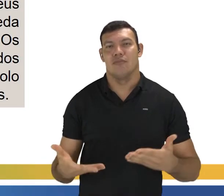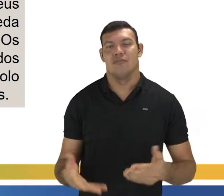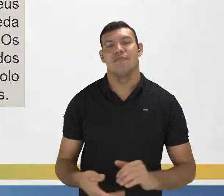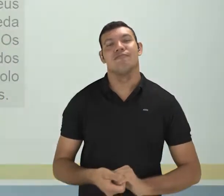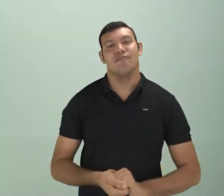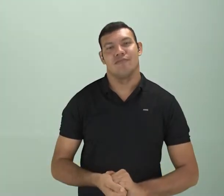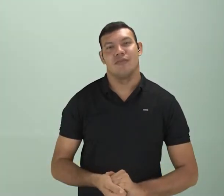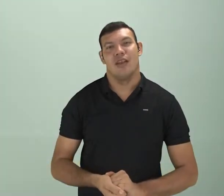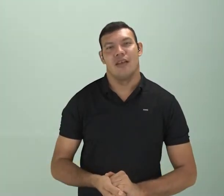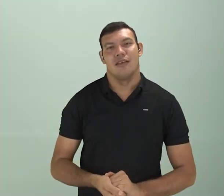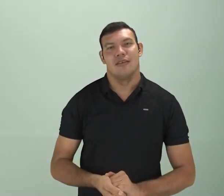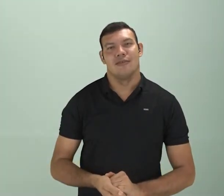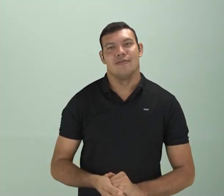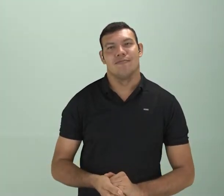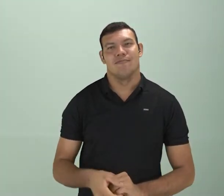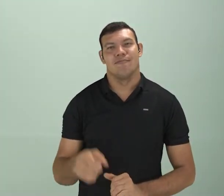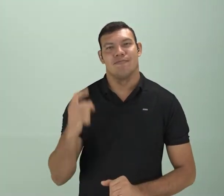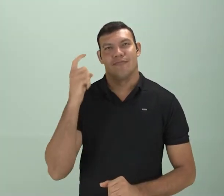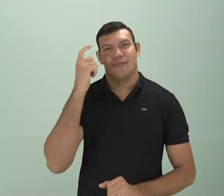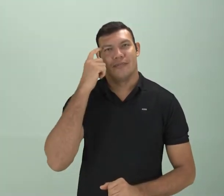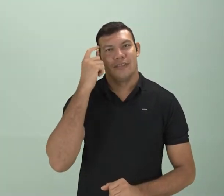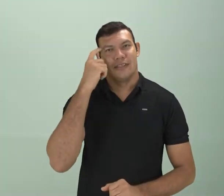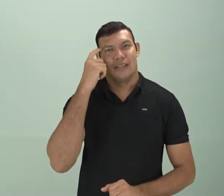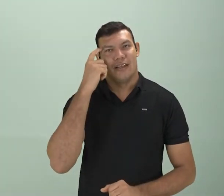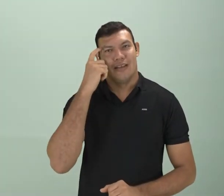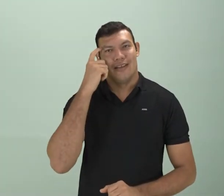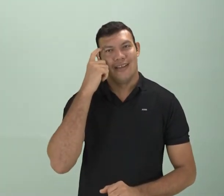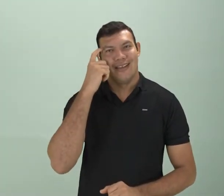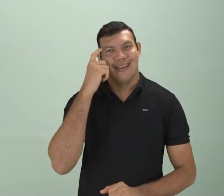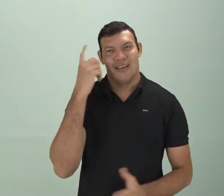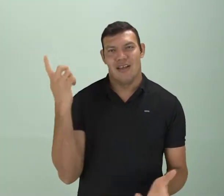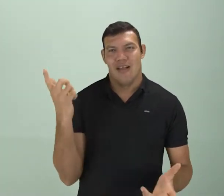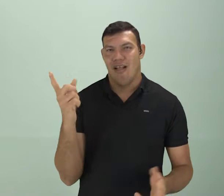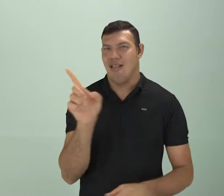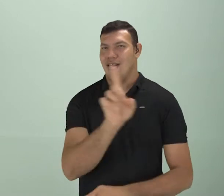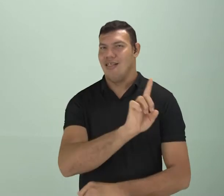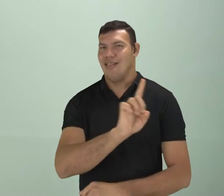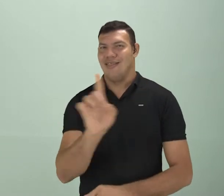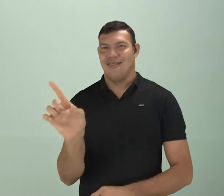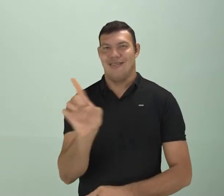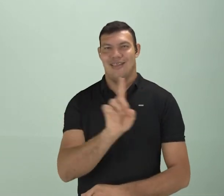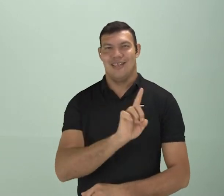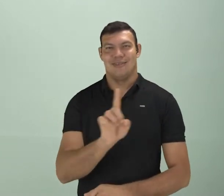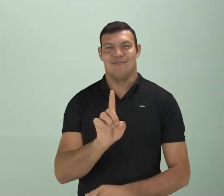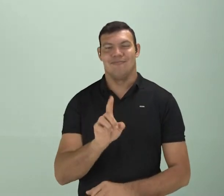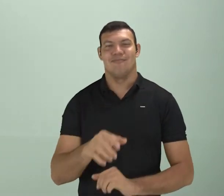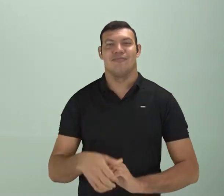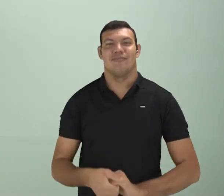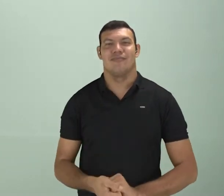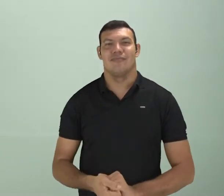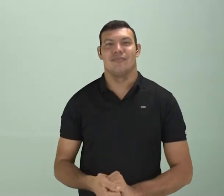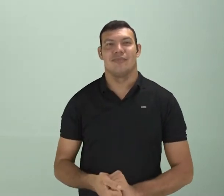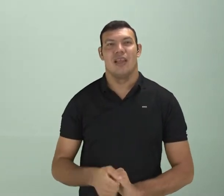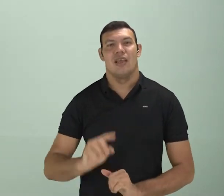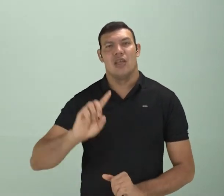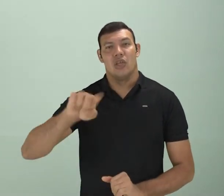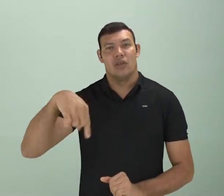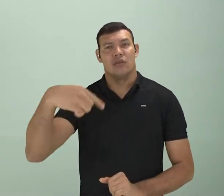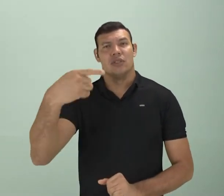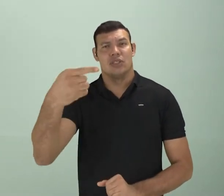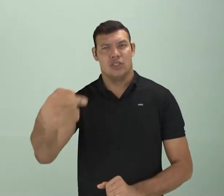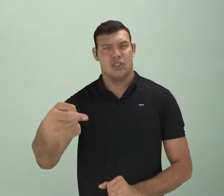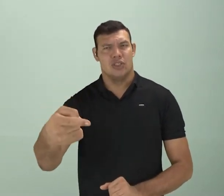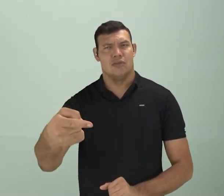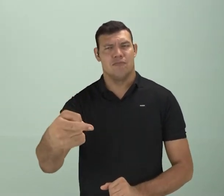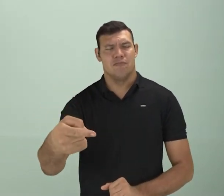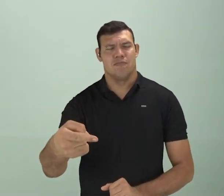lógico olha o nosso astronaut não tá dizendo que não é bem assim a situação tá bom mas para isso dá depois